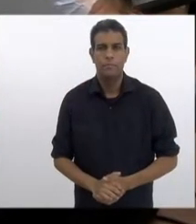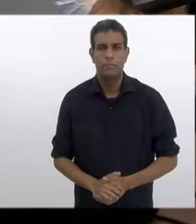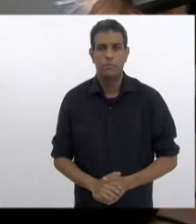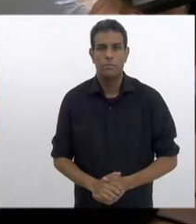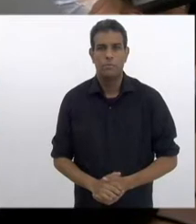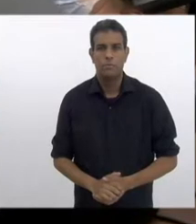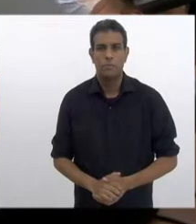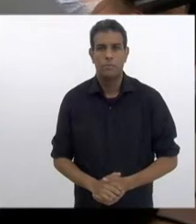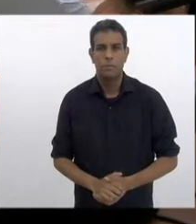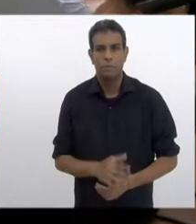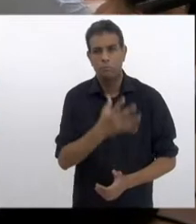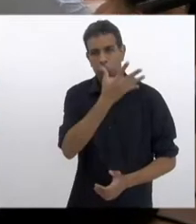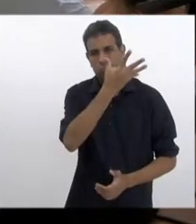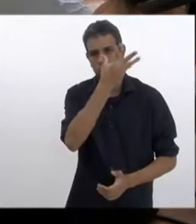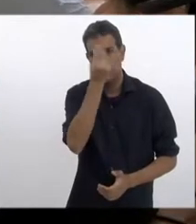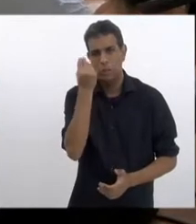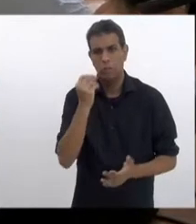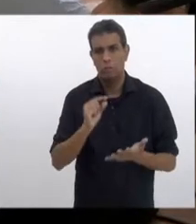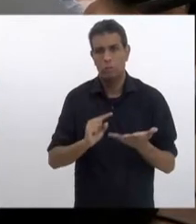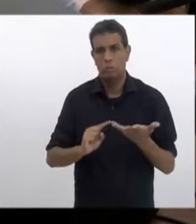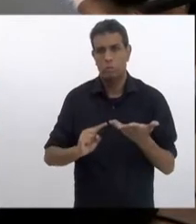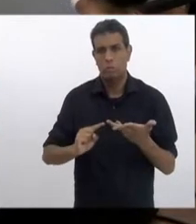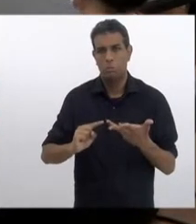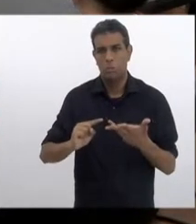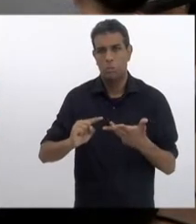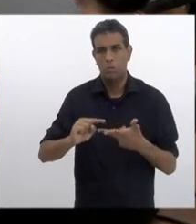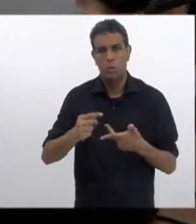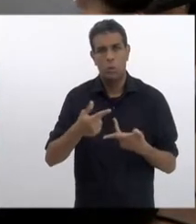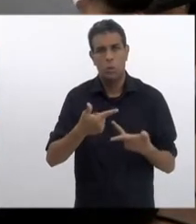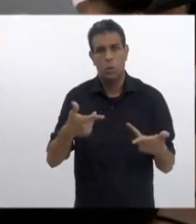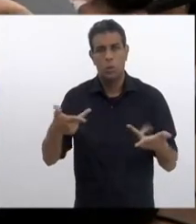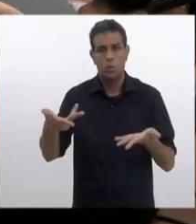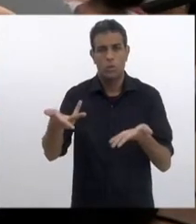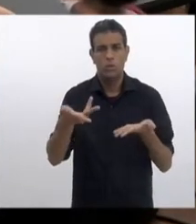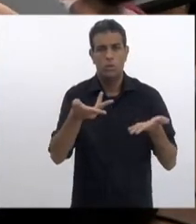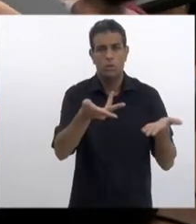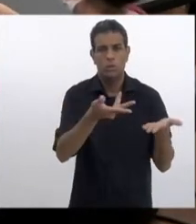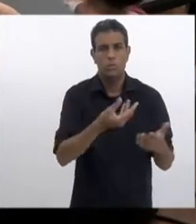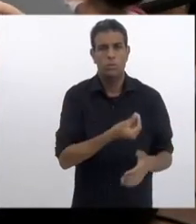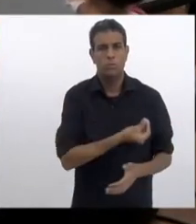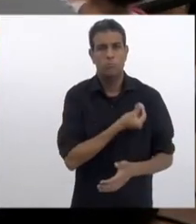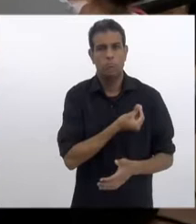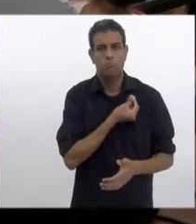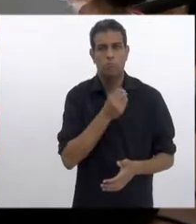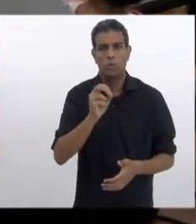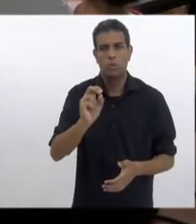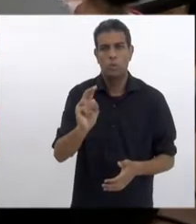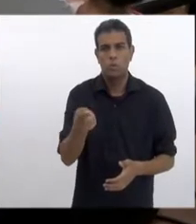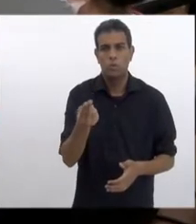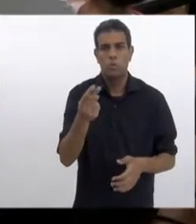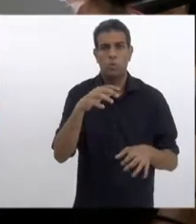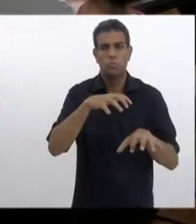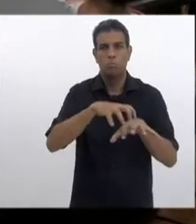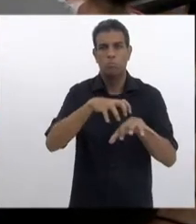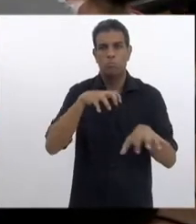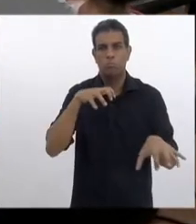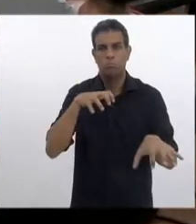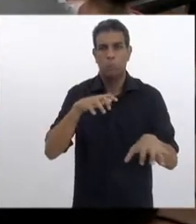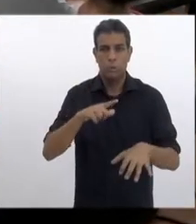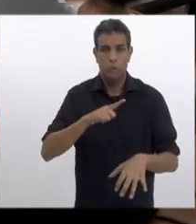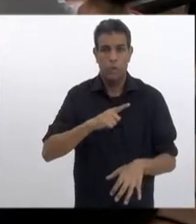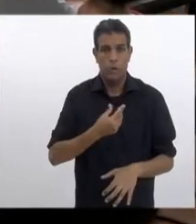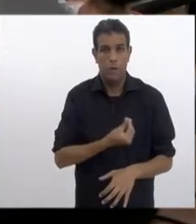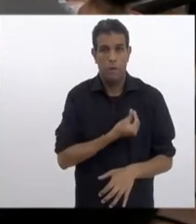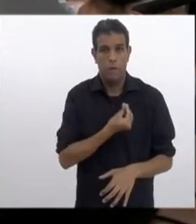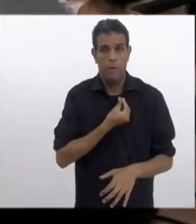Se eu esqueci de algum convidado presente ou também de uma forma remota e que se encontra